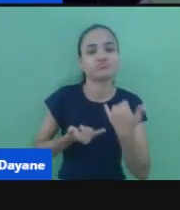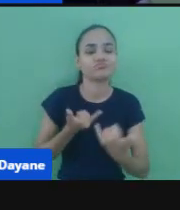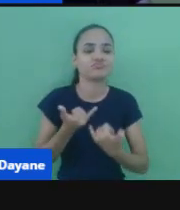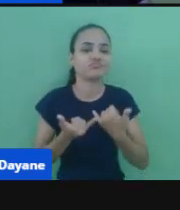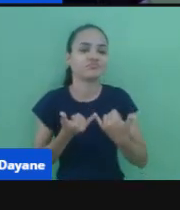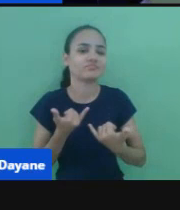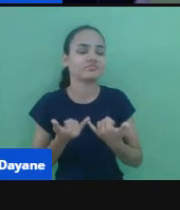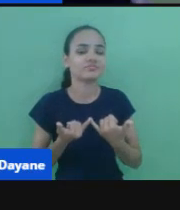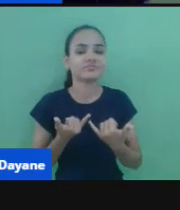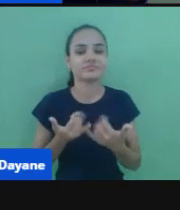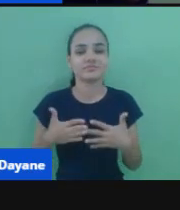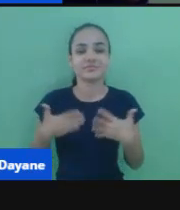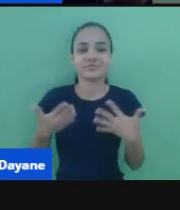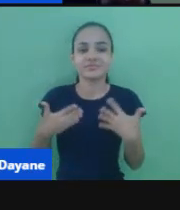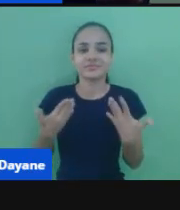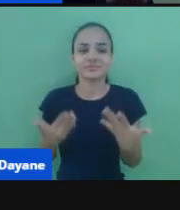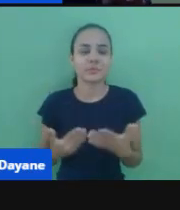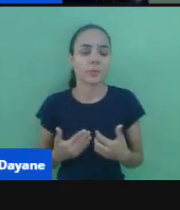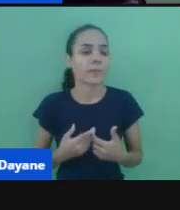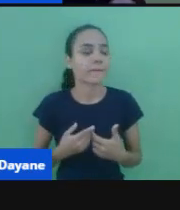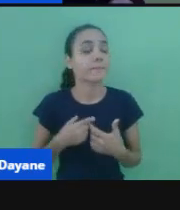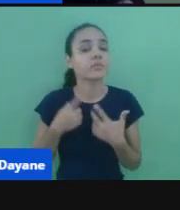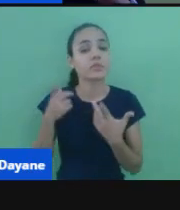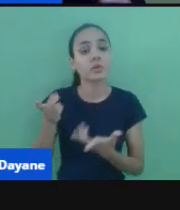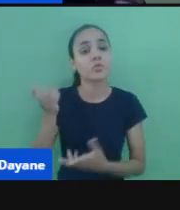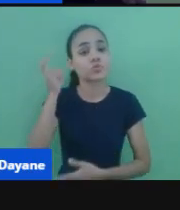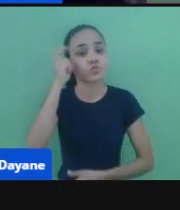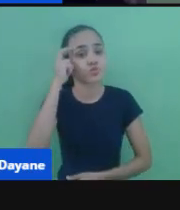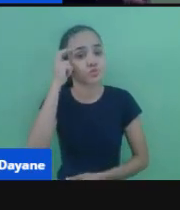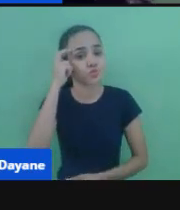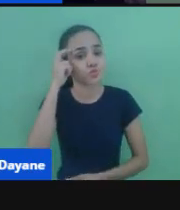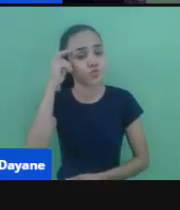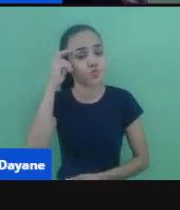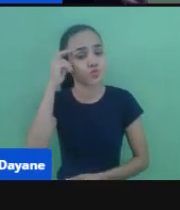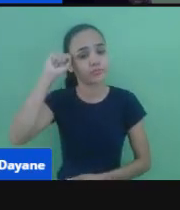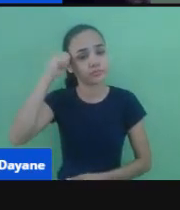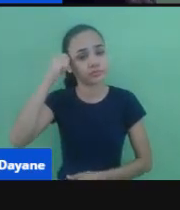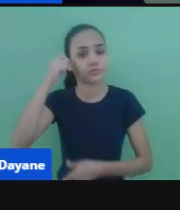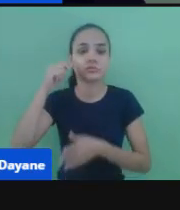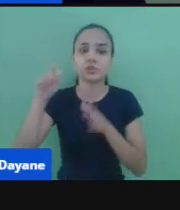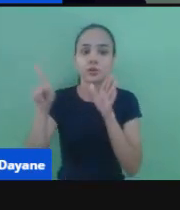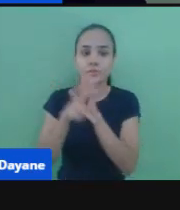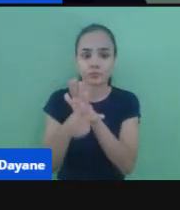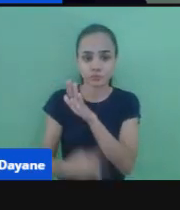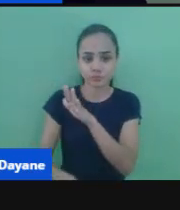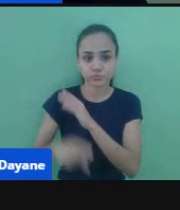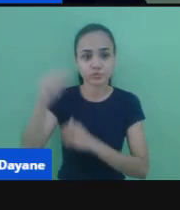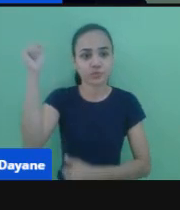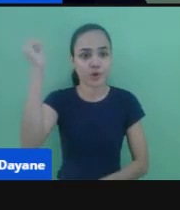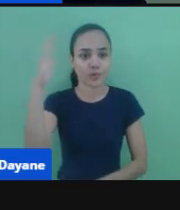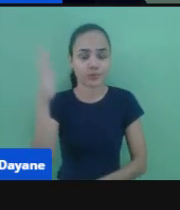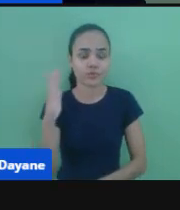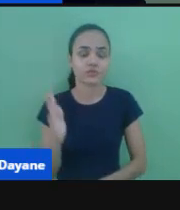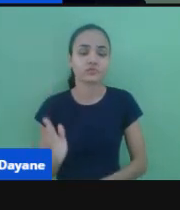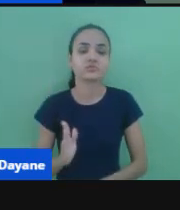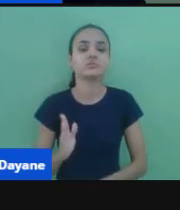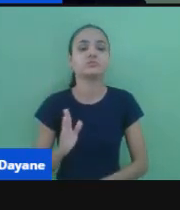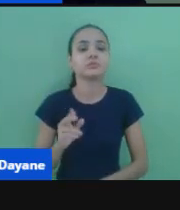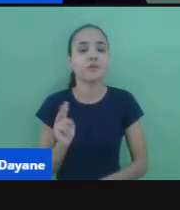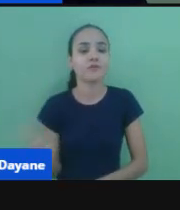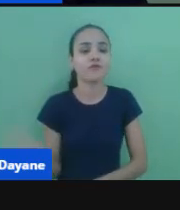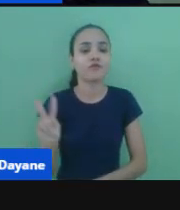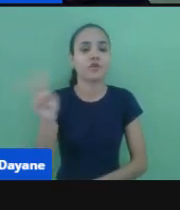pela cultura negra aqui brasileira, de valorização histórica